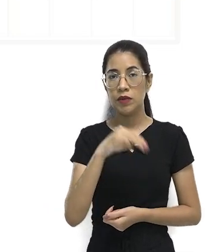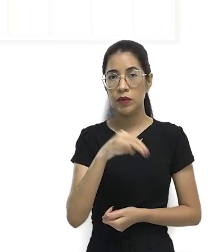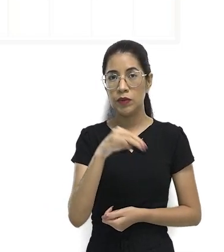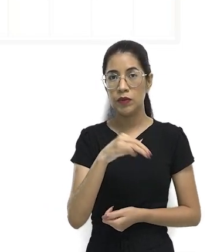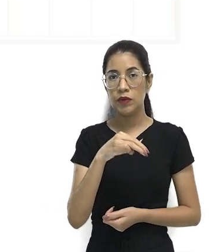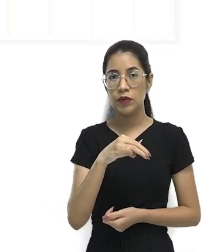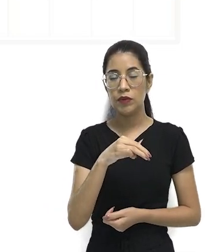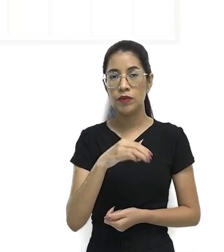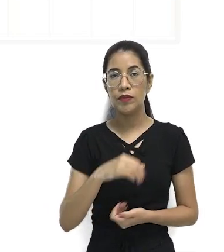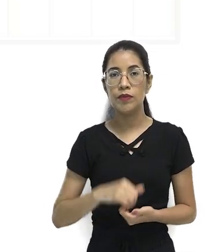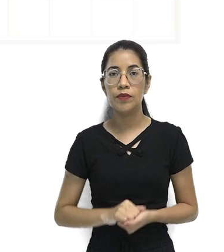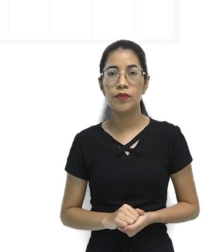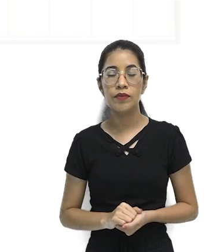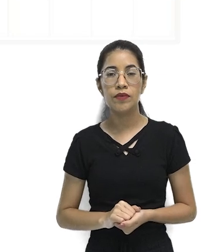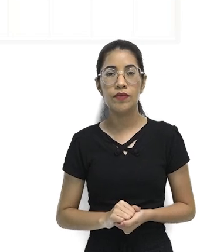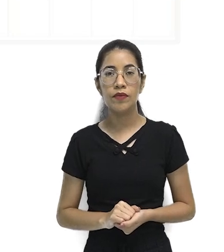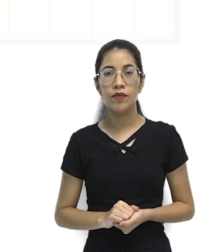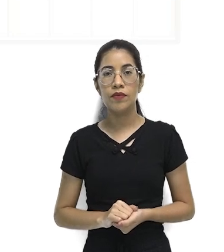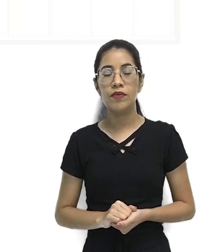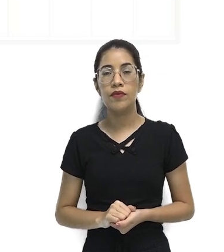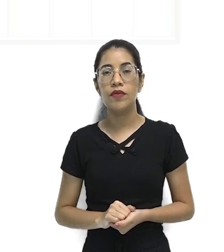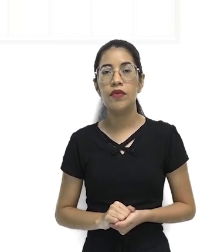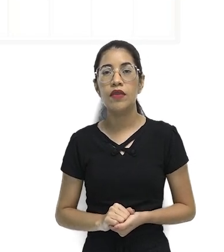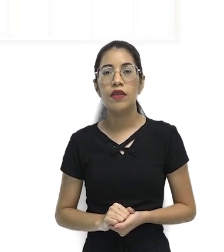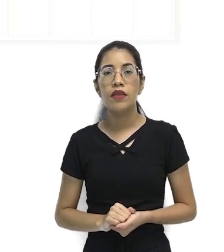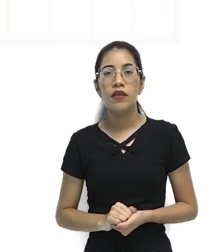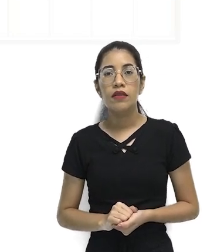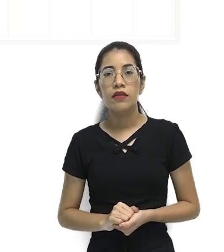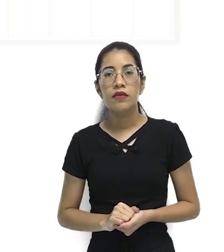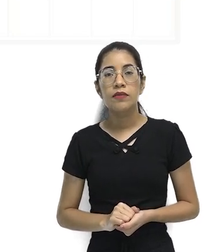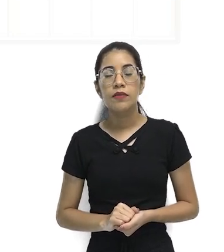minutos, olha só, em 25 minutos,